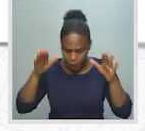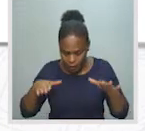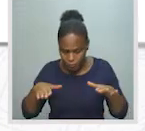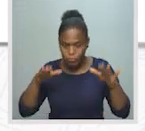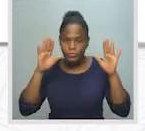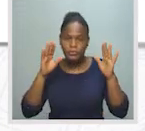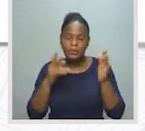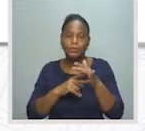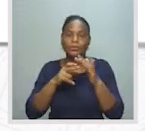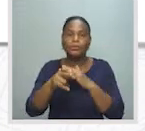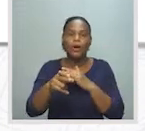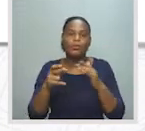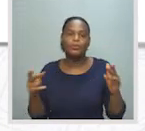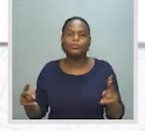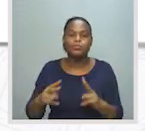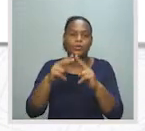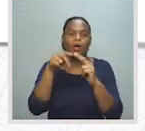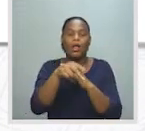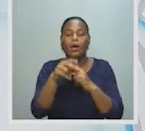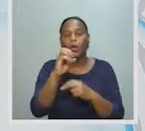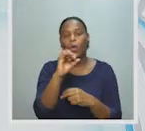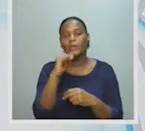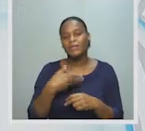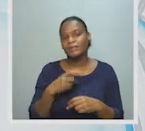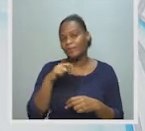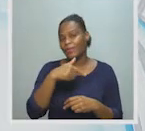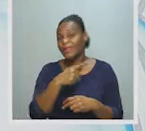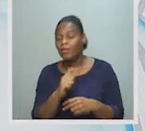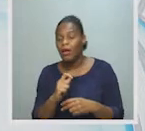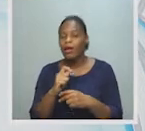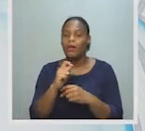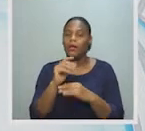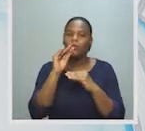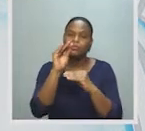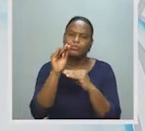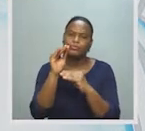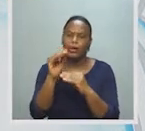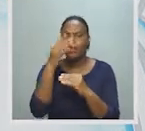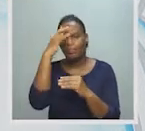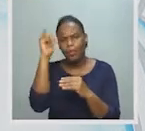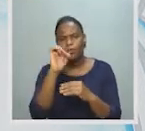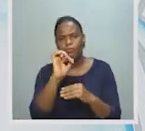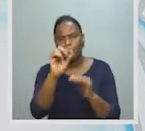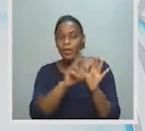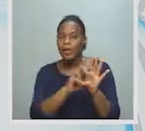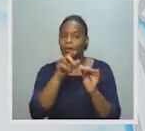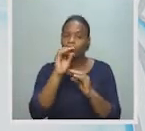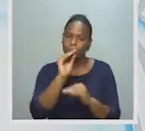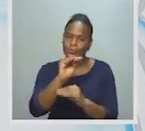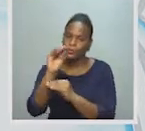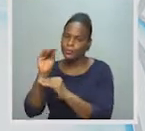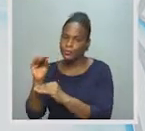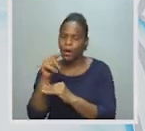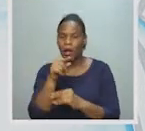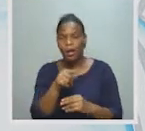muçulmanos cruzaram no Ocidente, ou seja, foram pregar as suas doutrinas, os seus princípios,